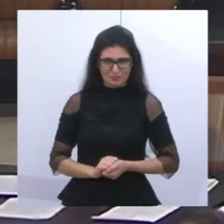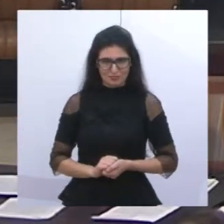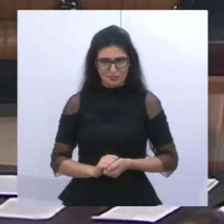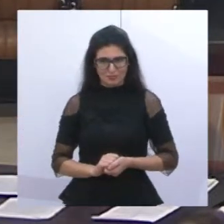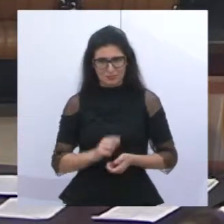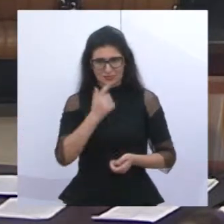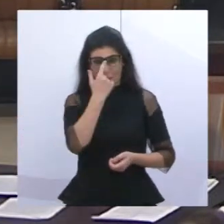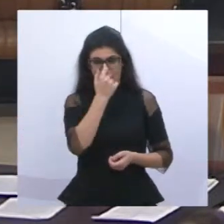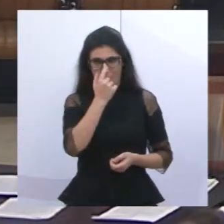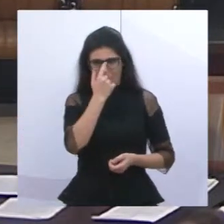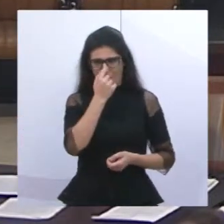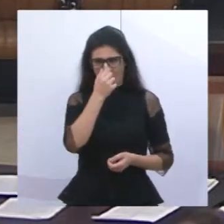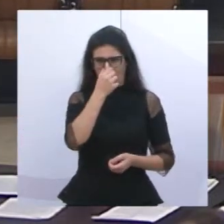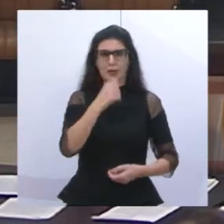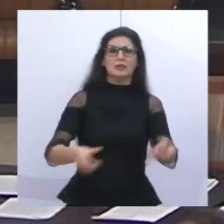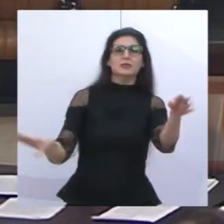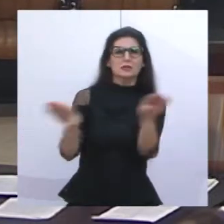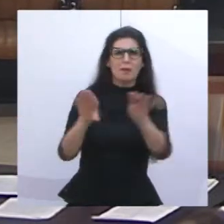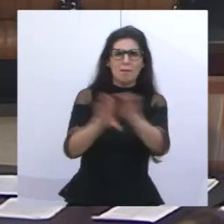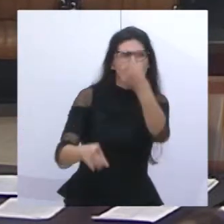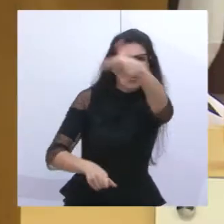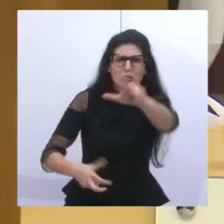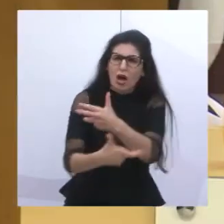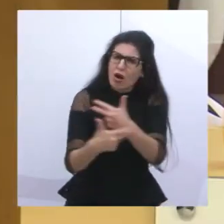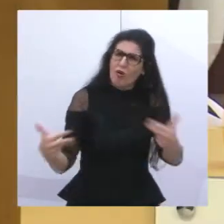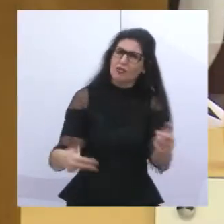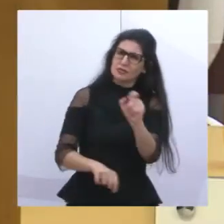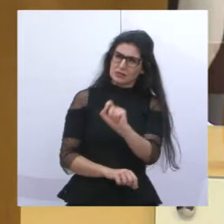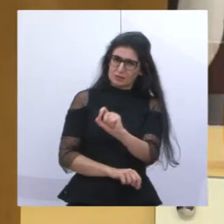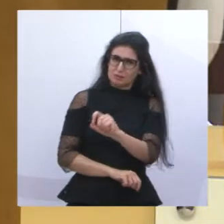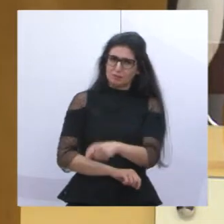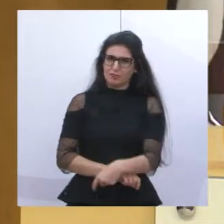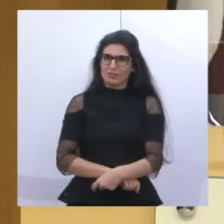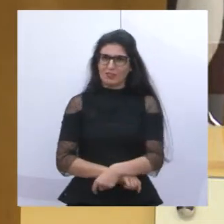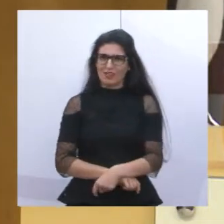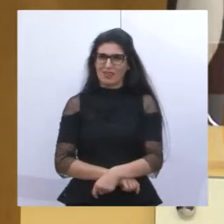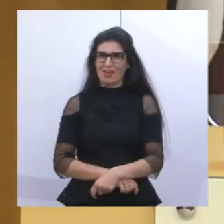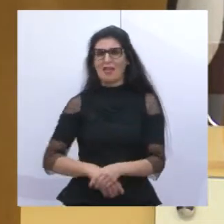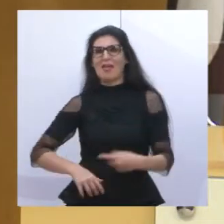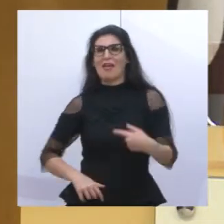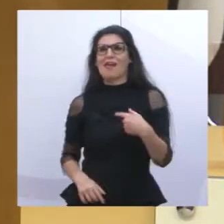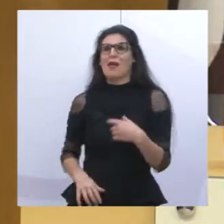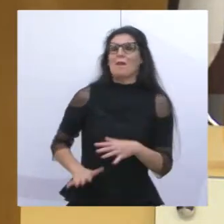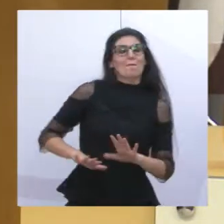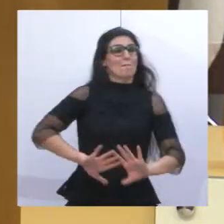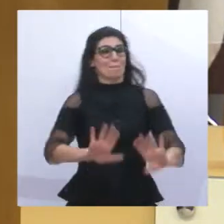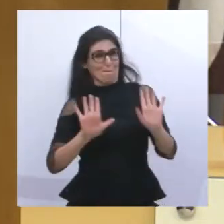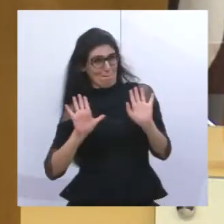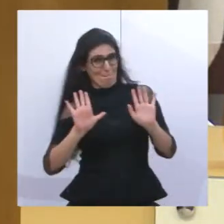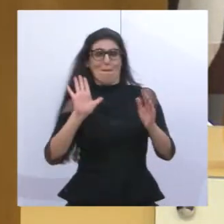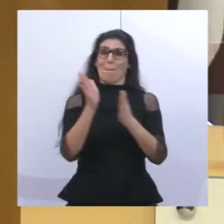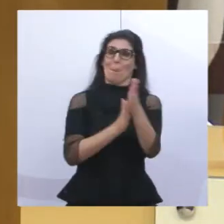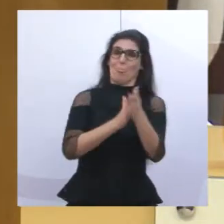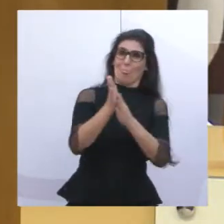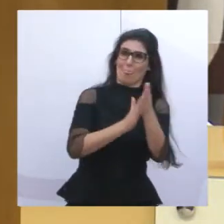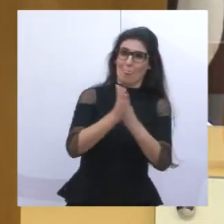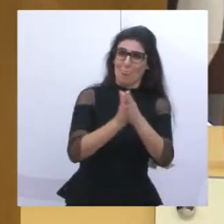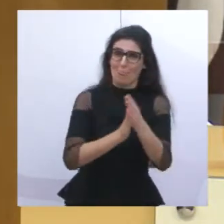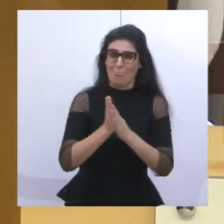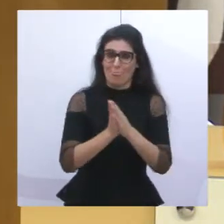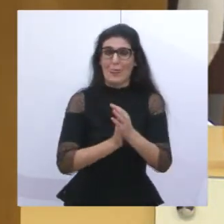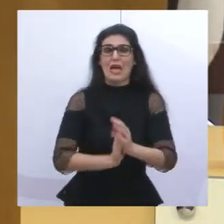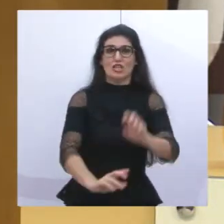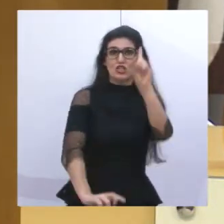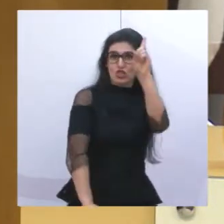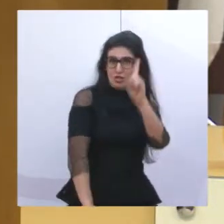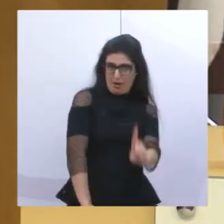Então, e a outra questão também, gente, eu não quero ser assim, mas assim, eu vejo, é direito, como eu